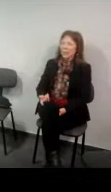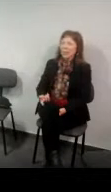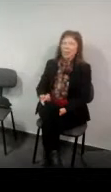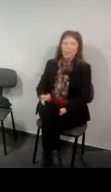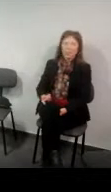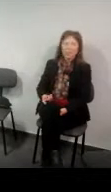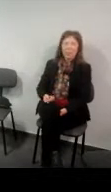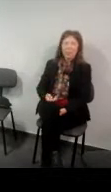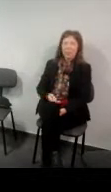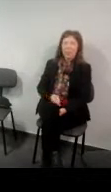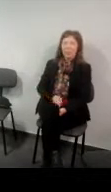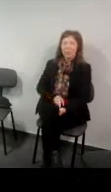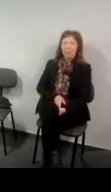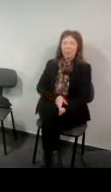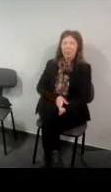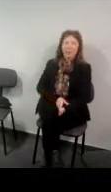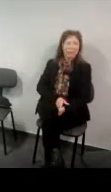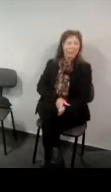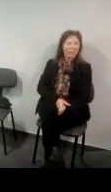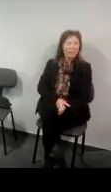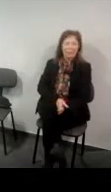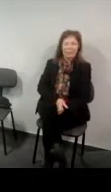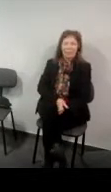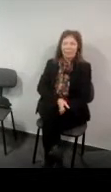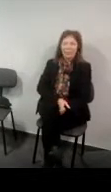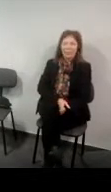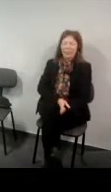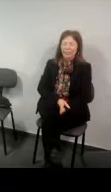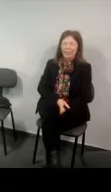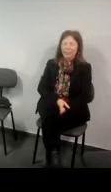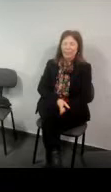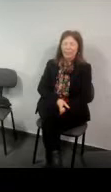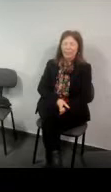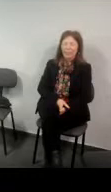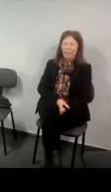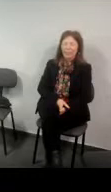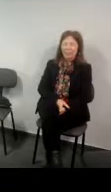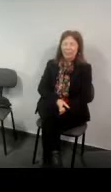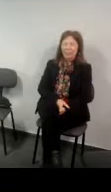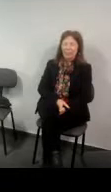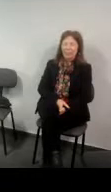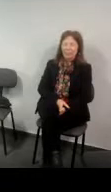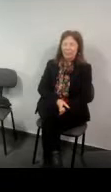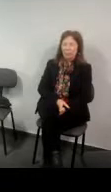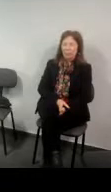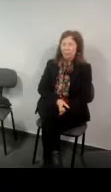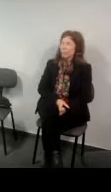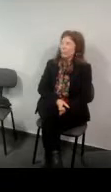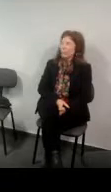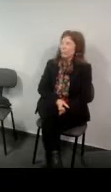que acaba provocando essa... Então, mas existe a desarmonia no laríngeo que tem toda a ligação com